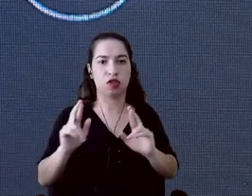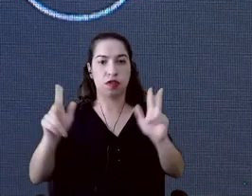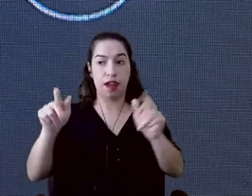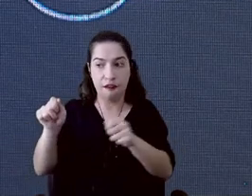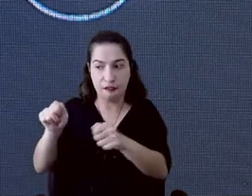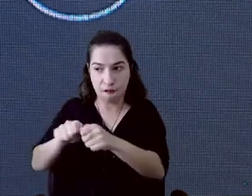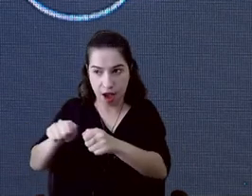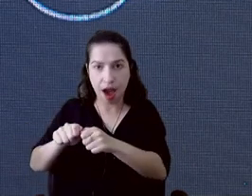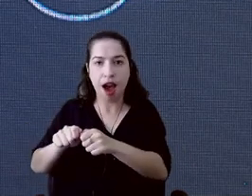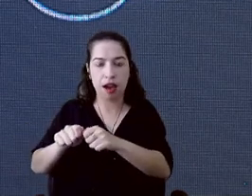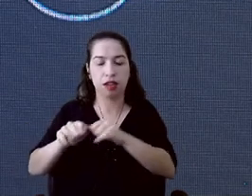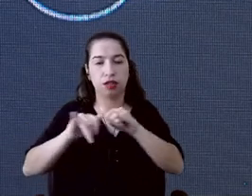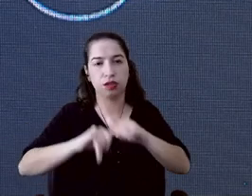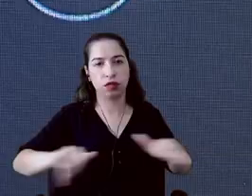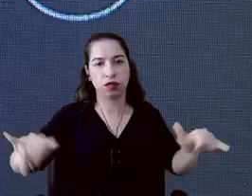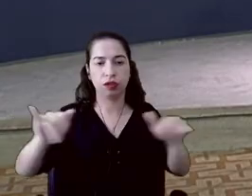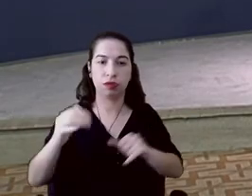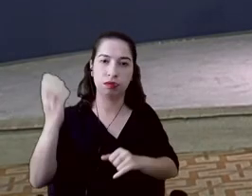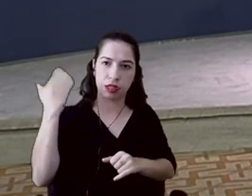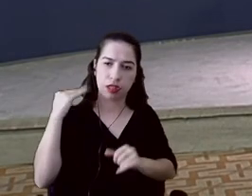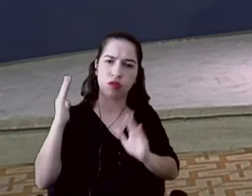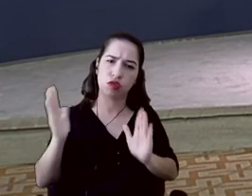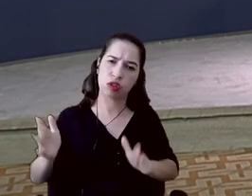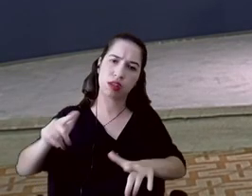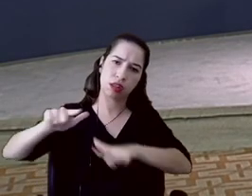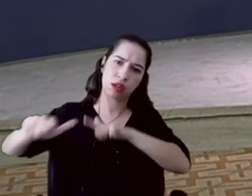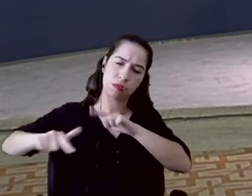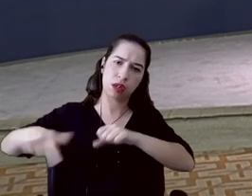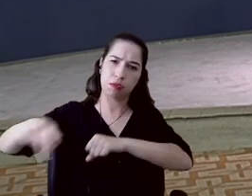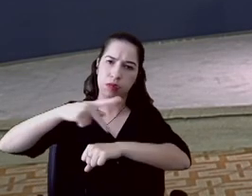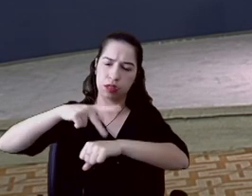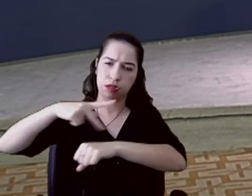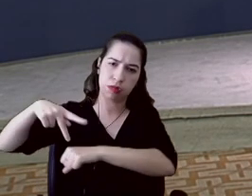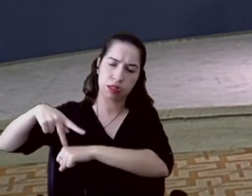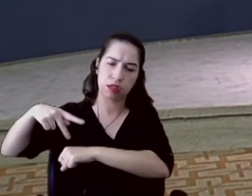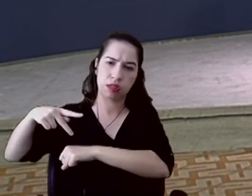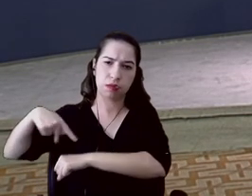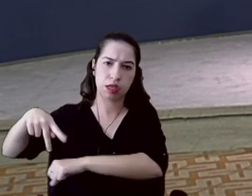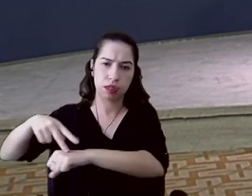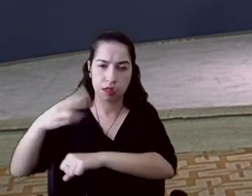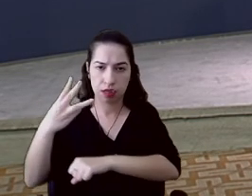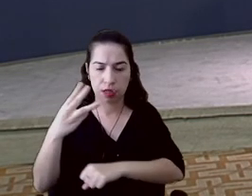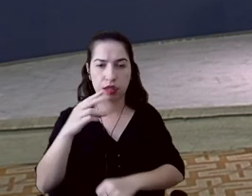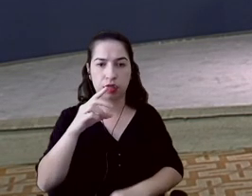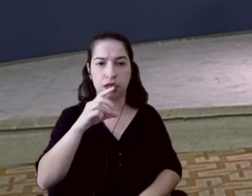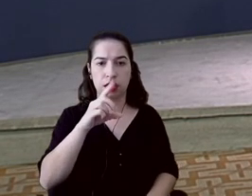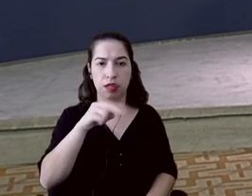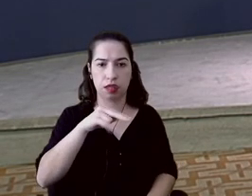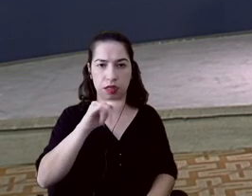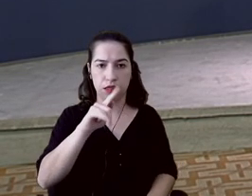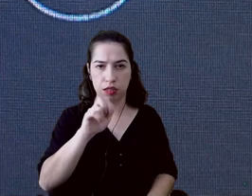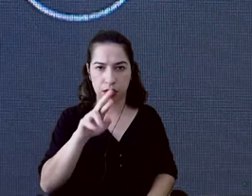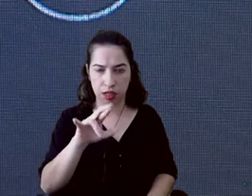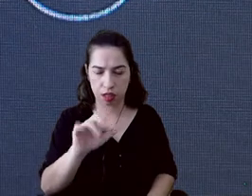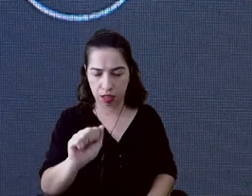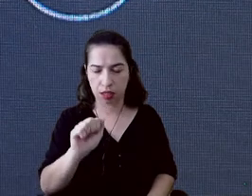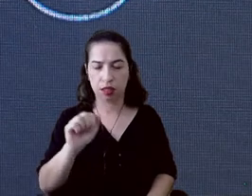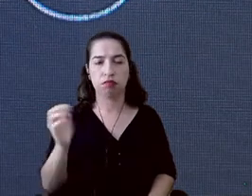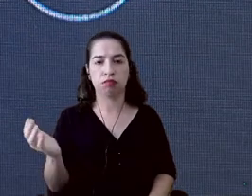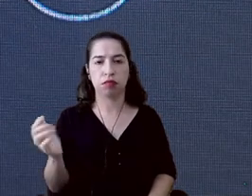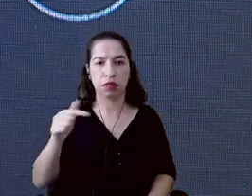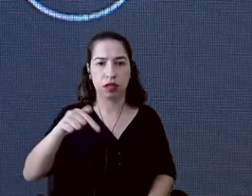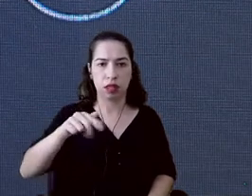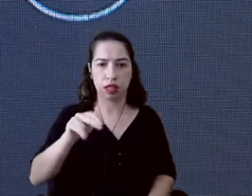então a gente já estava operando em três países Nigéria Kênia e África do Sul então conexões